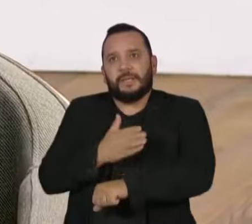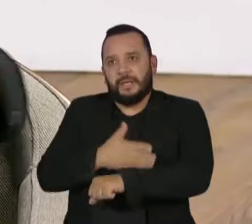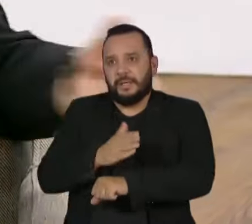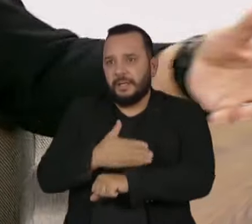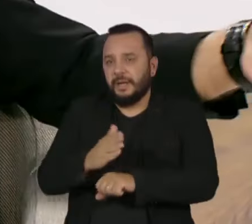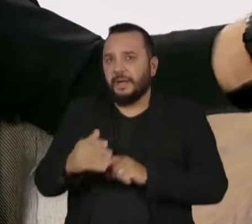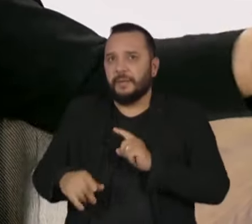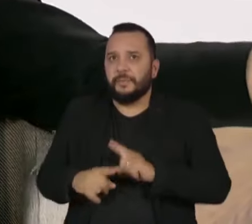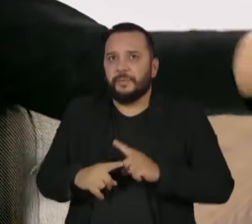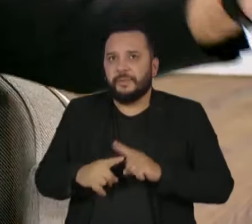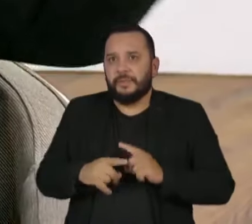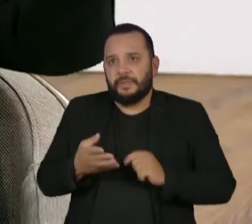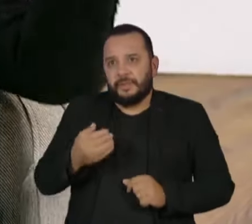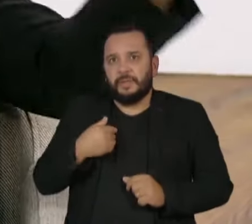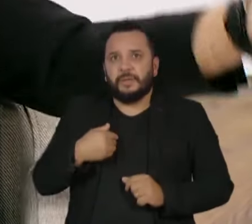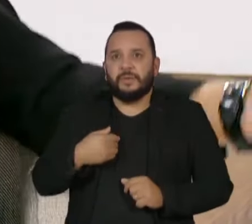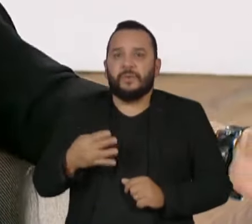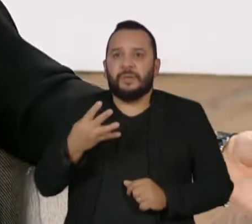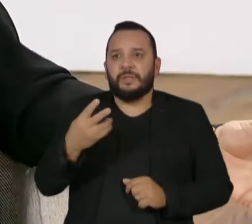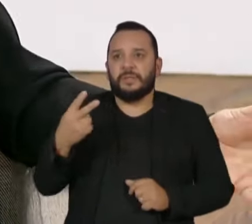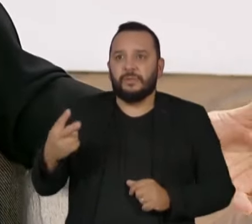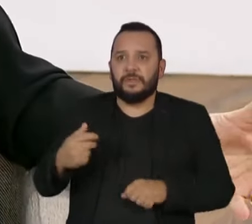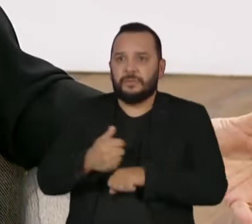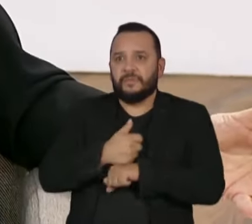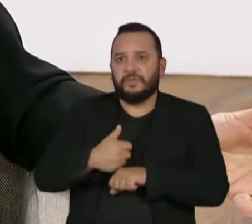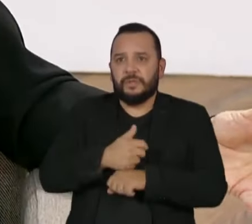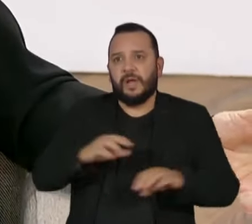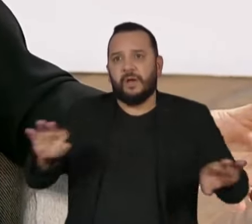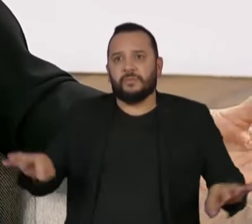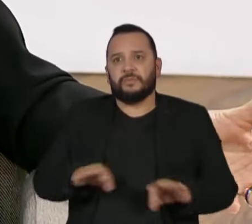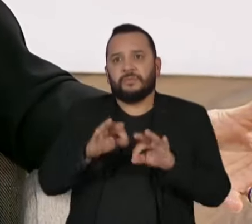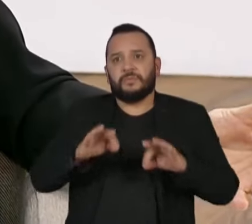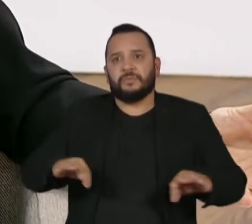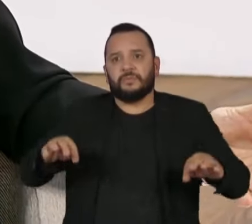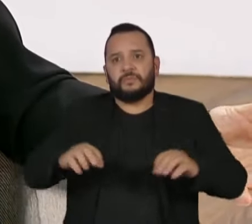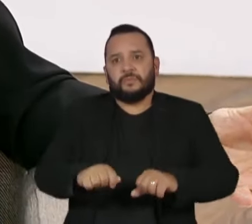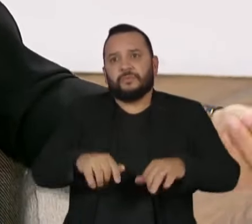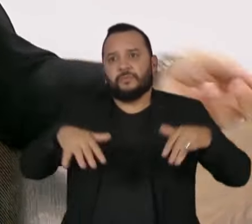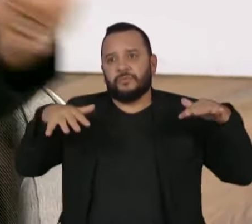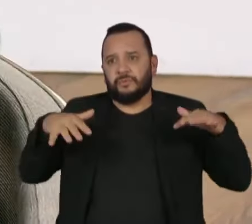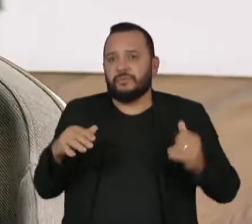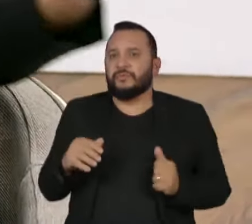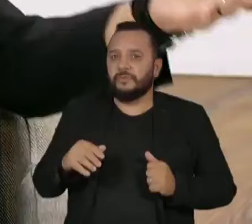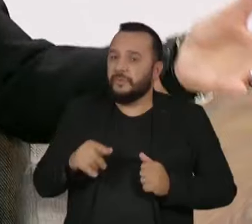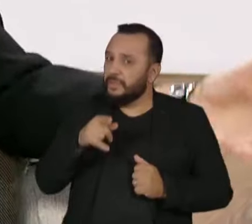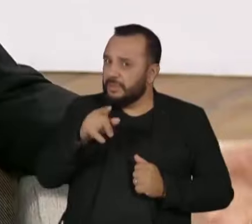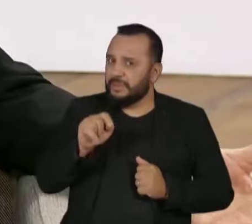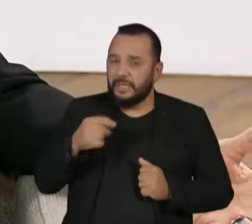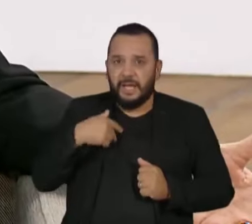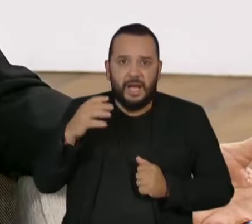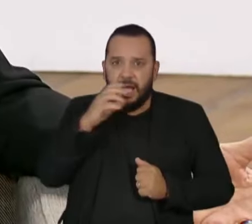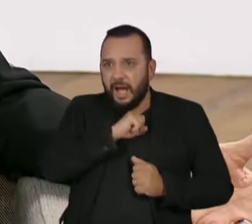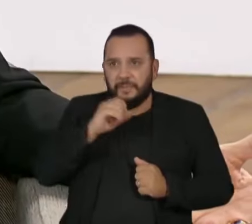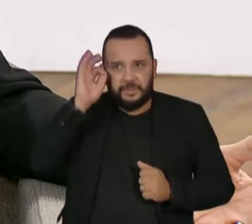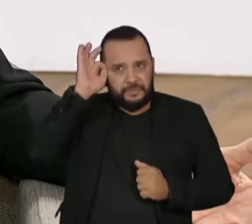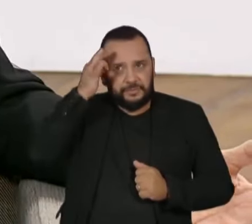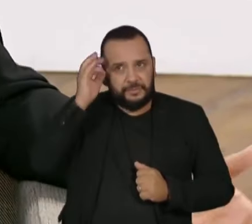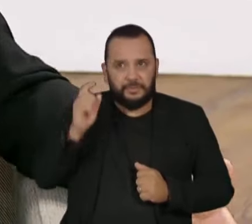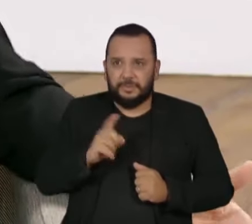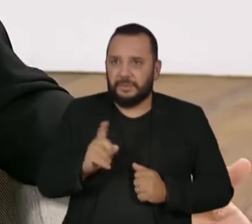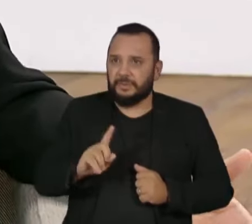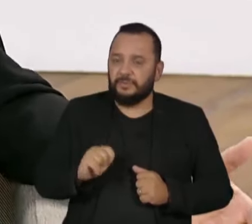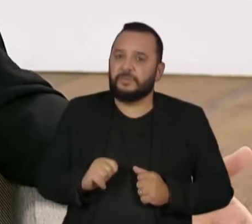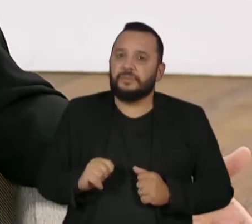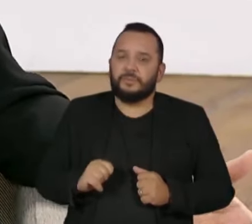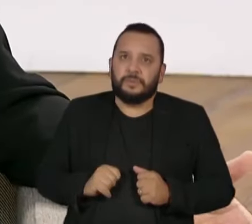porque você juntar 42 músicos para tocar uma sinfonia, você não vai fazer de um dia para o outro isso. Então,